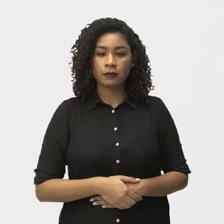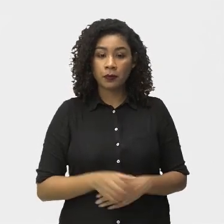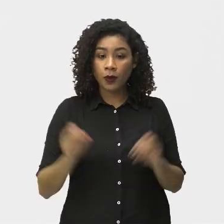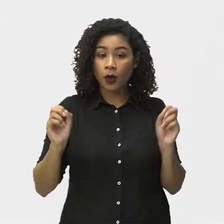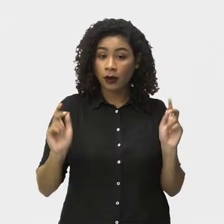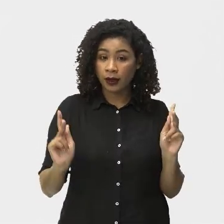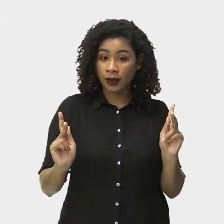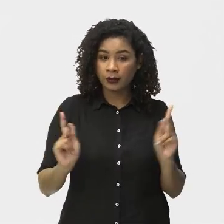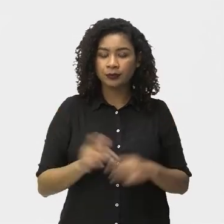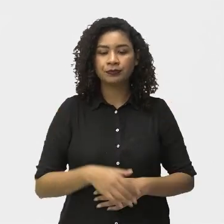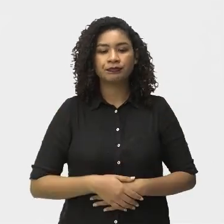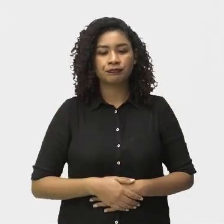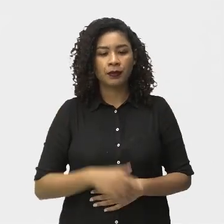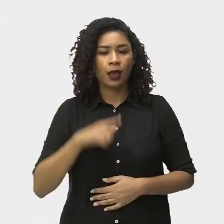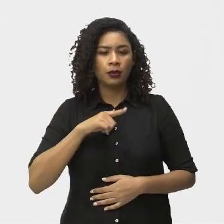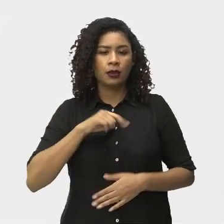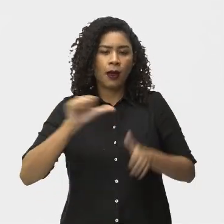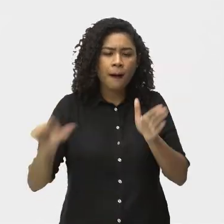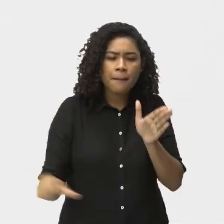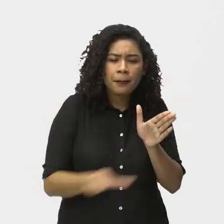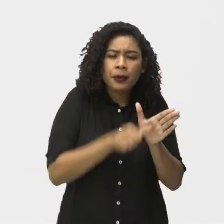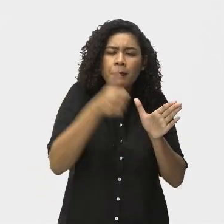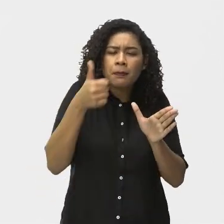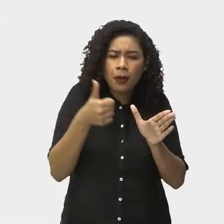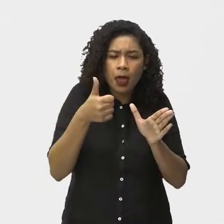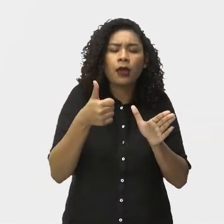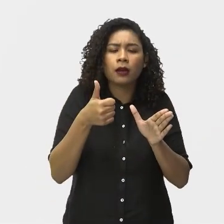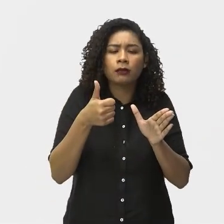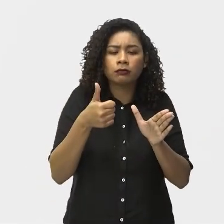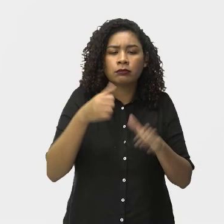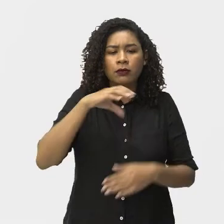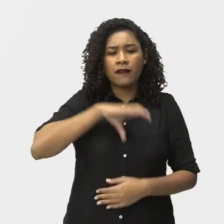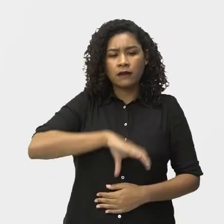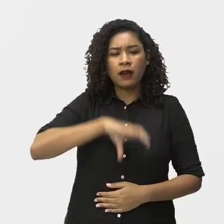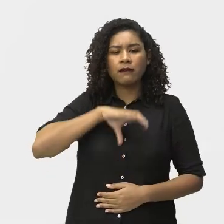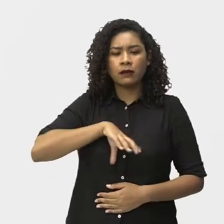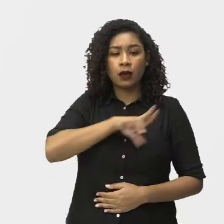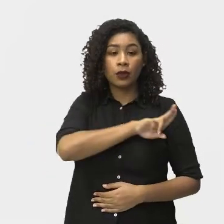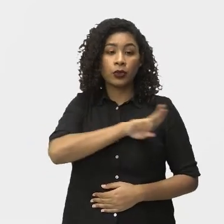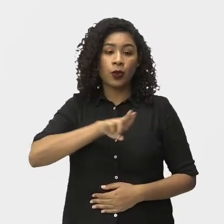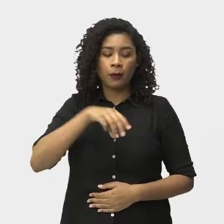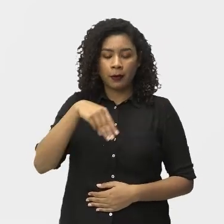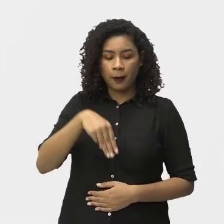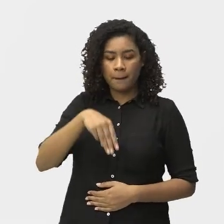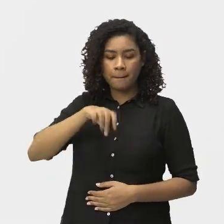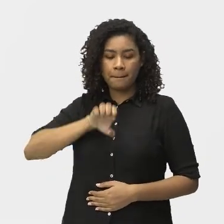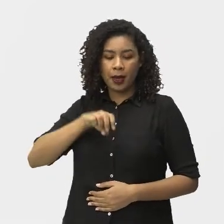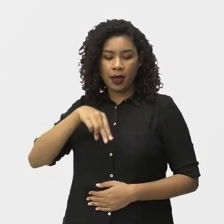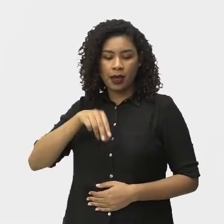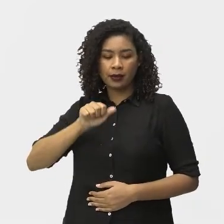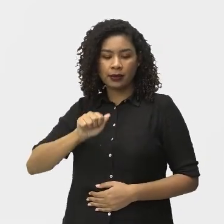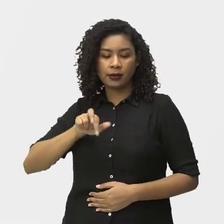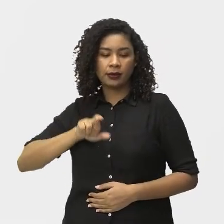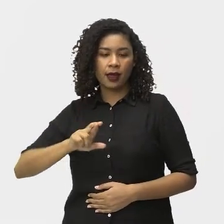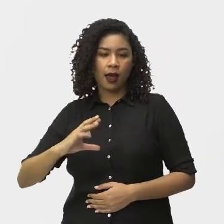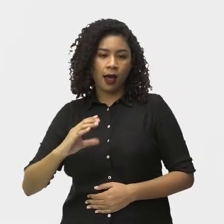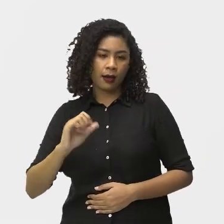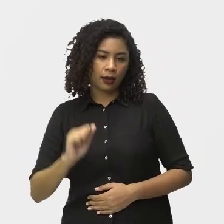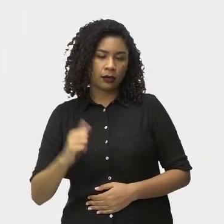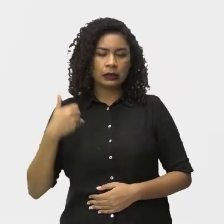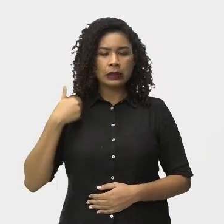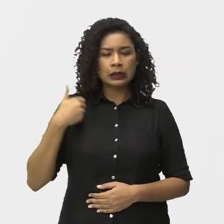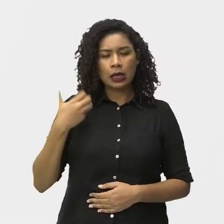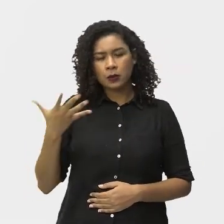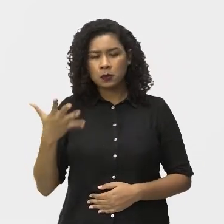certo? Existe a primeira menstruação da menina, que é a chamada menarca, aí na próxima imagem, que geralmente acontece entre os 10 e os